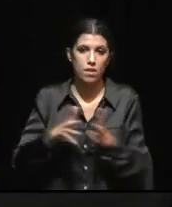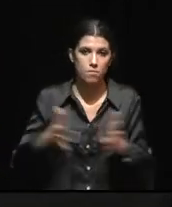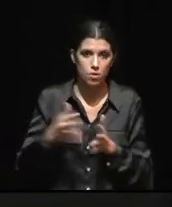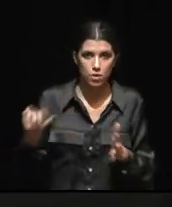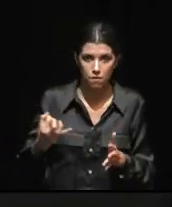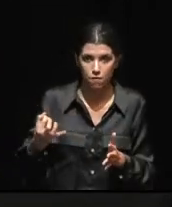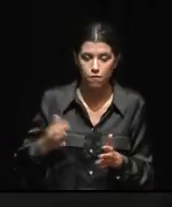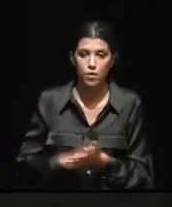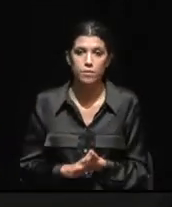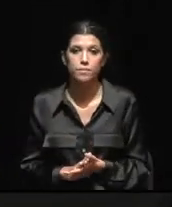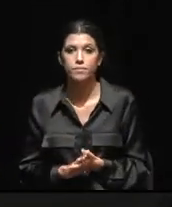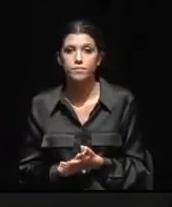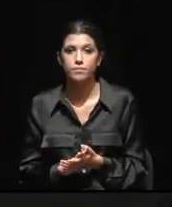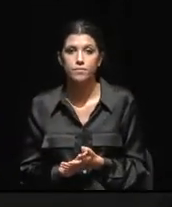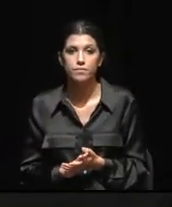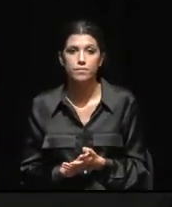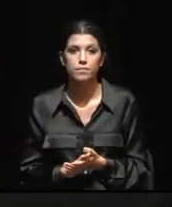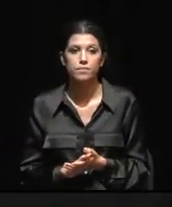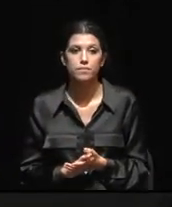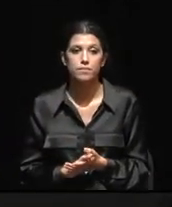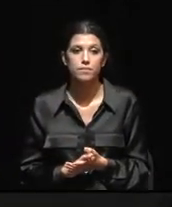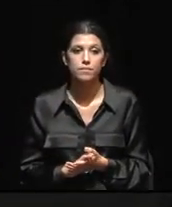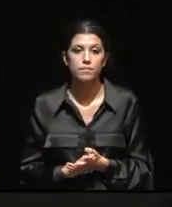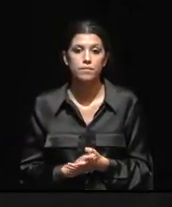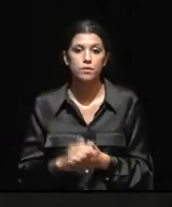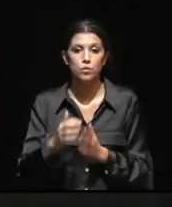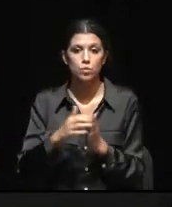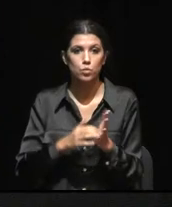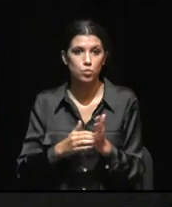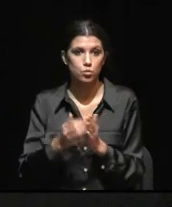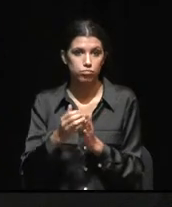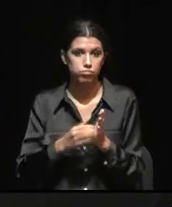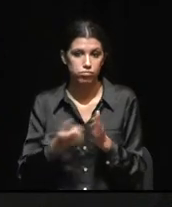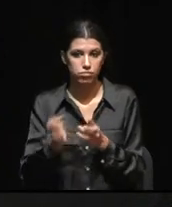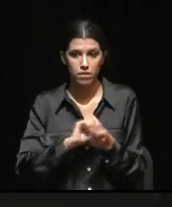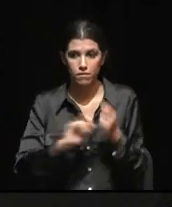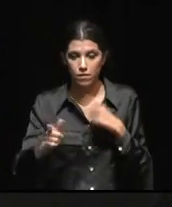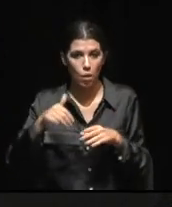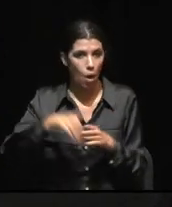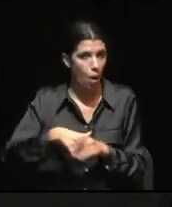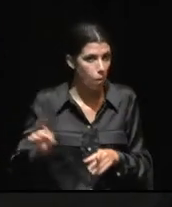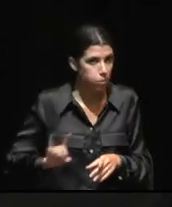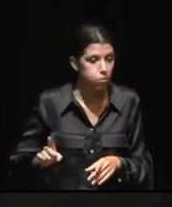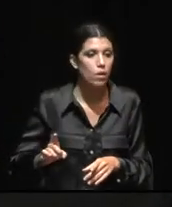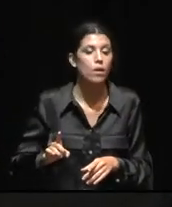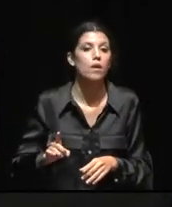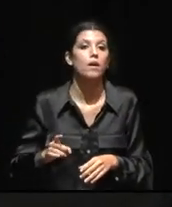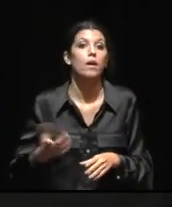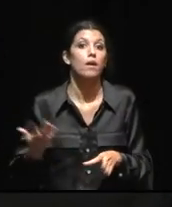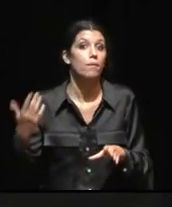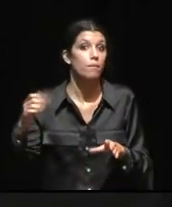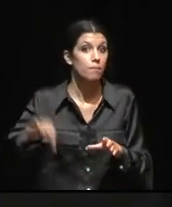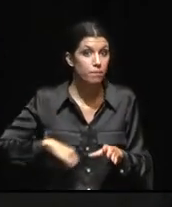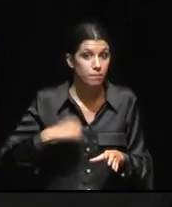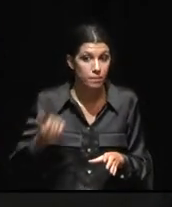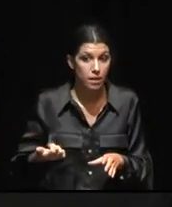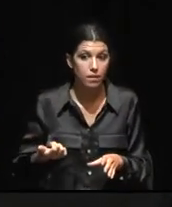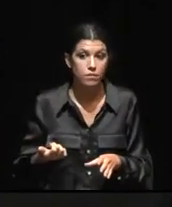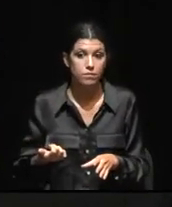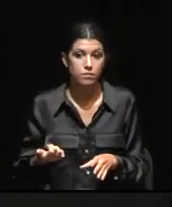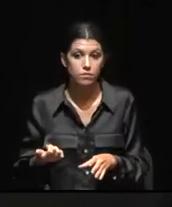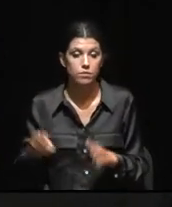por maioria os envios não são votados relativamente ao voto do pev voto 17